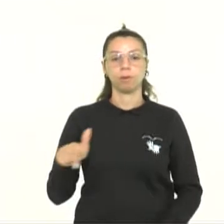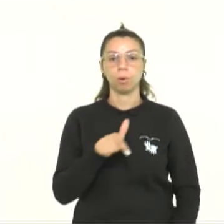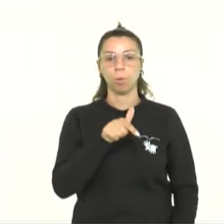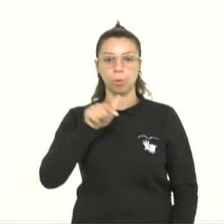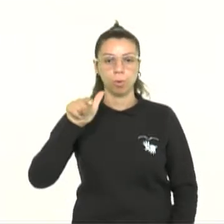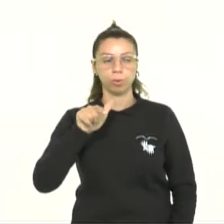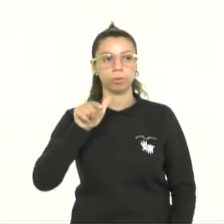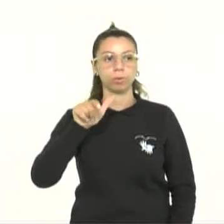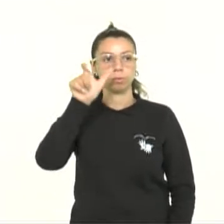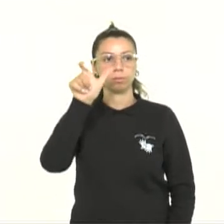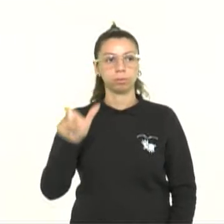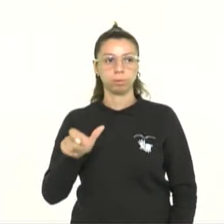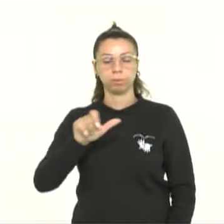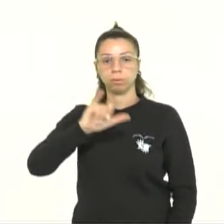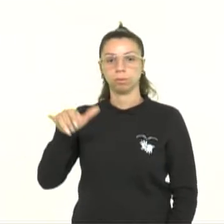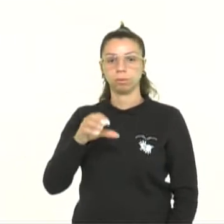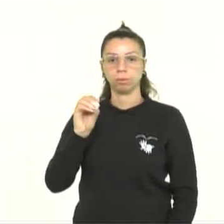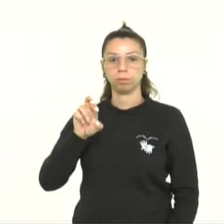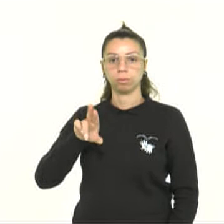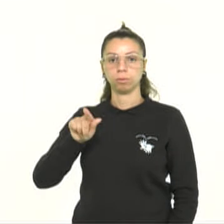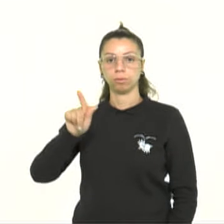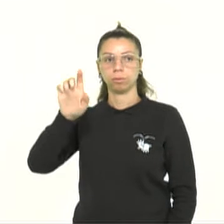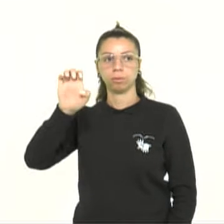Aires, Argentina,